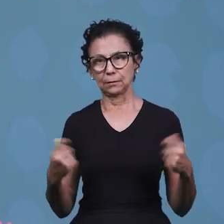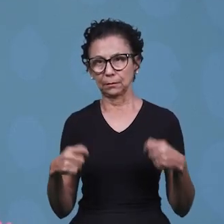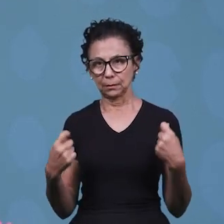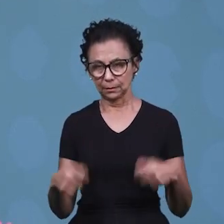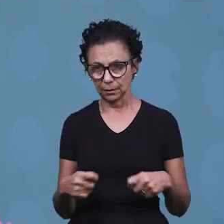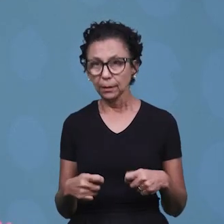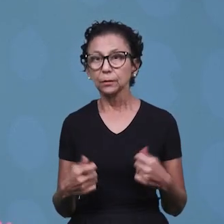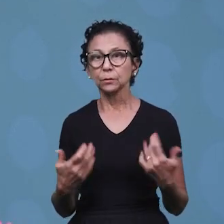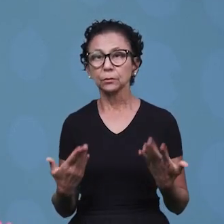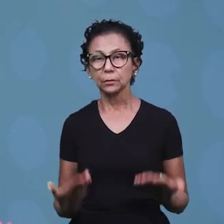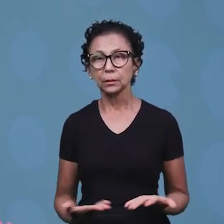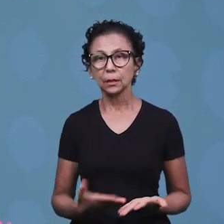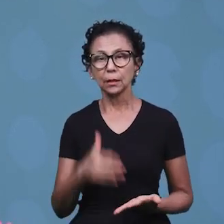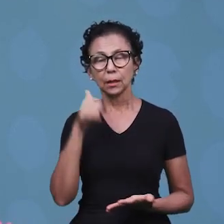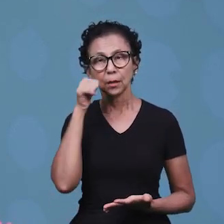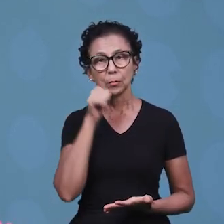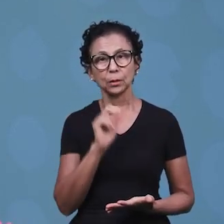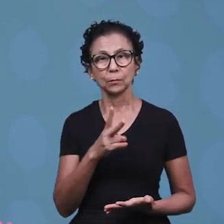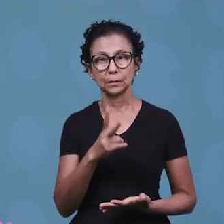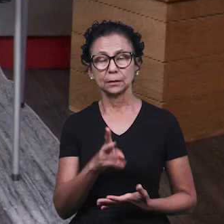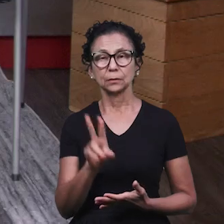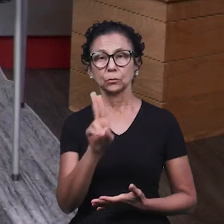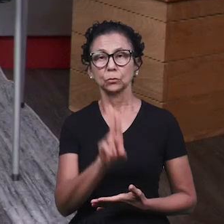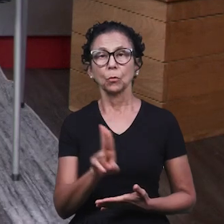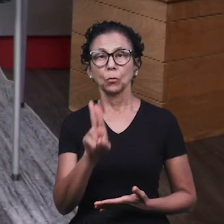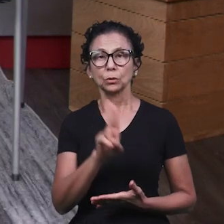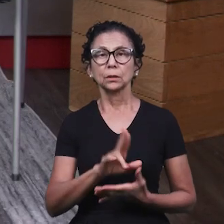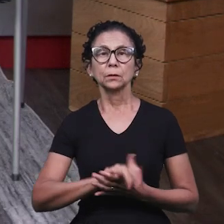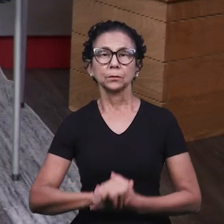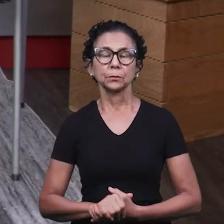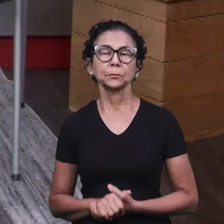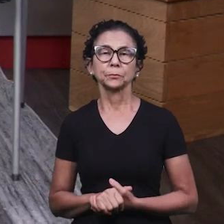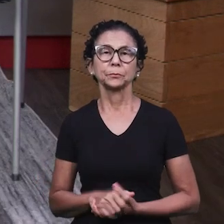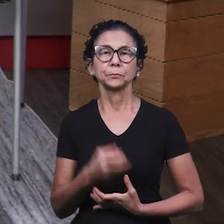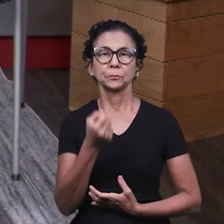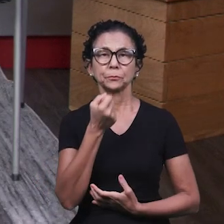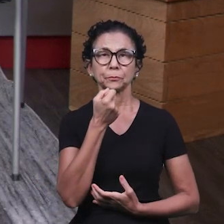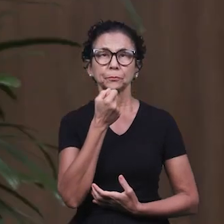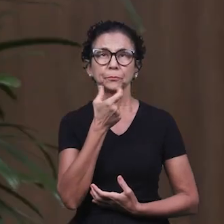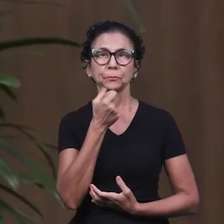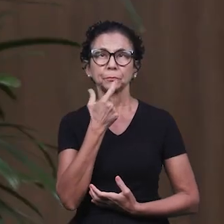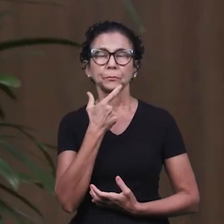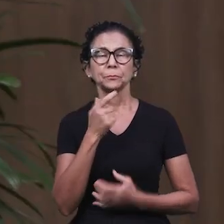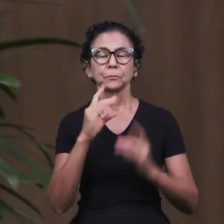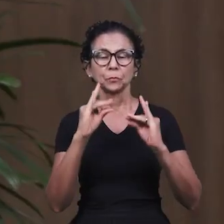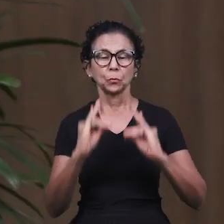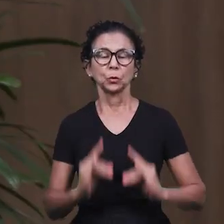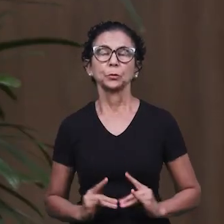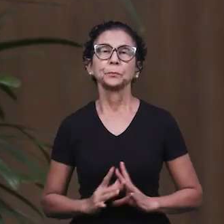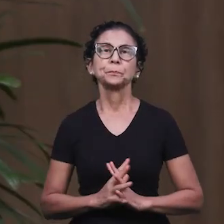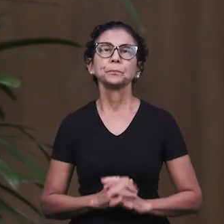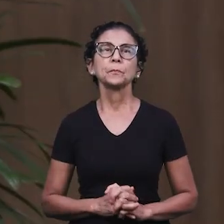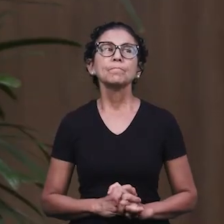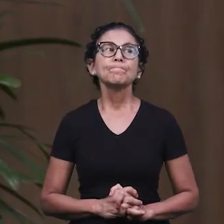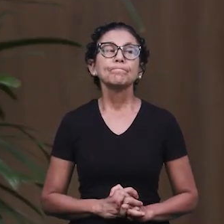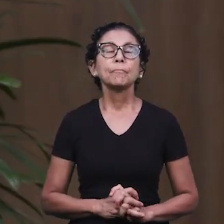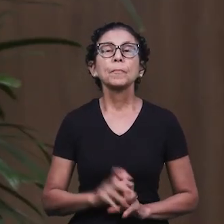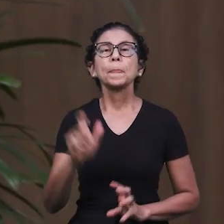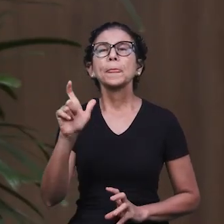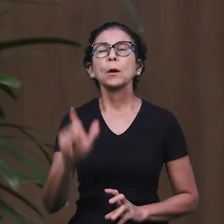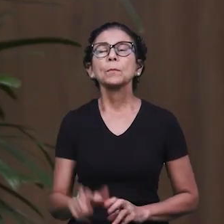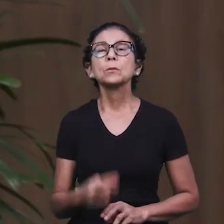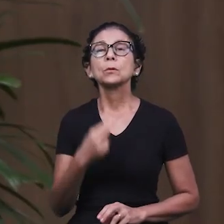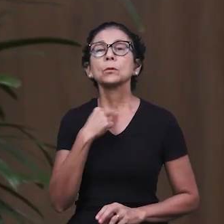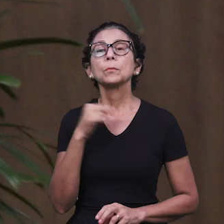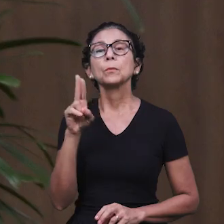gente precisa continuar repondo. Perfeito. Tá. Quem não pode fazer reposição hormonal?